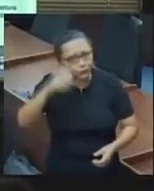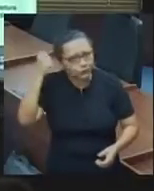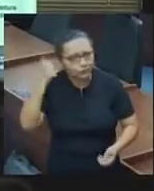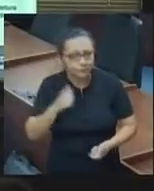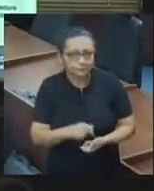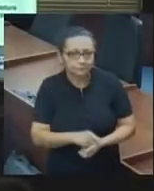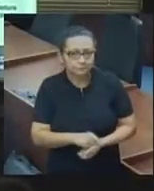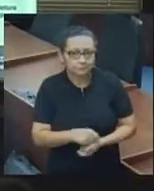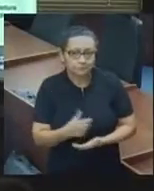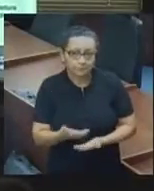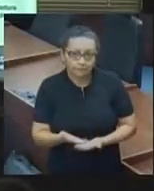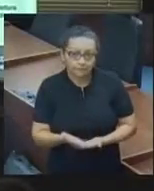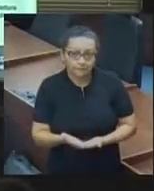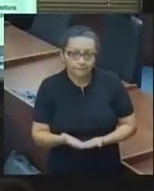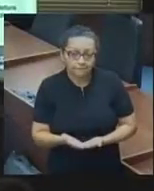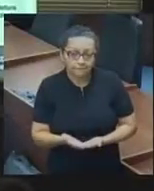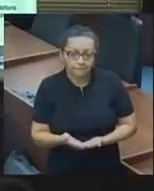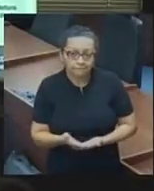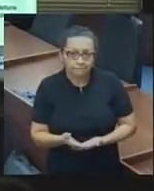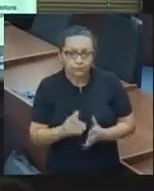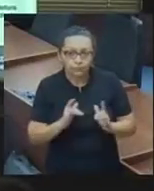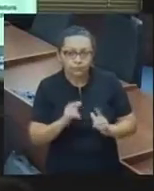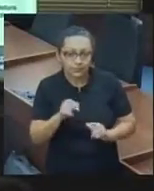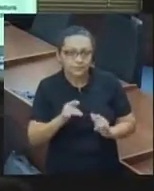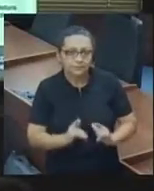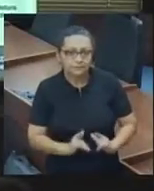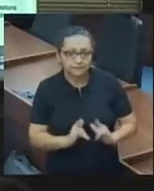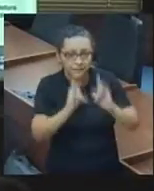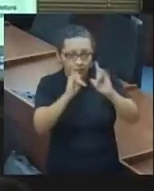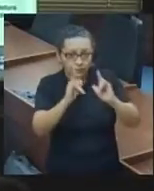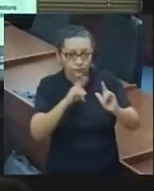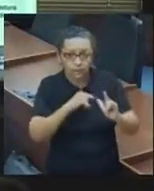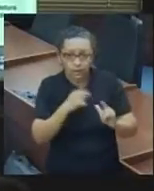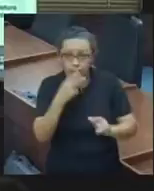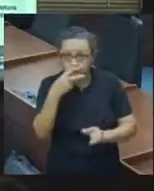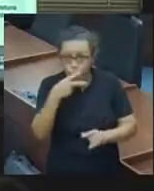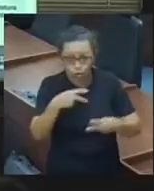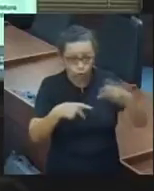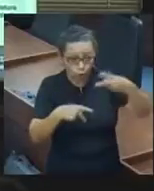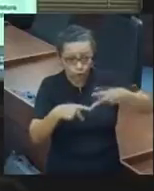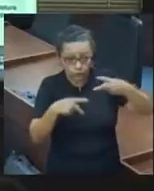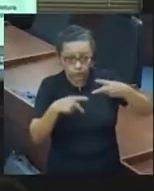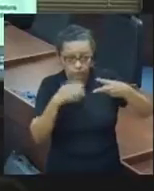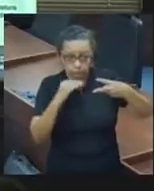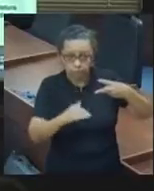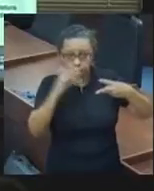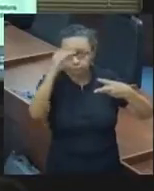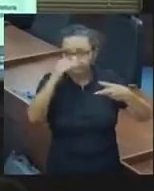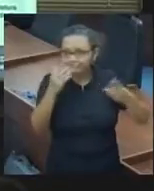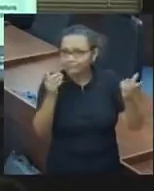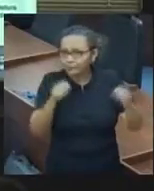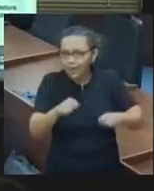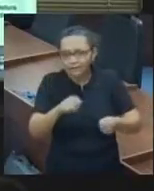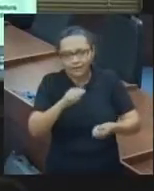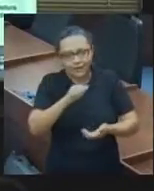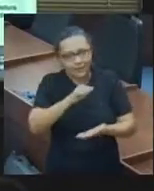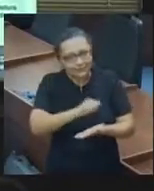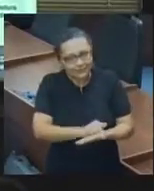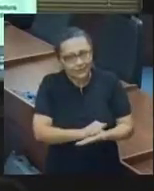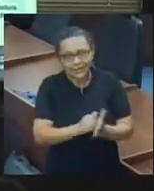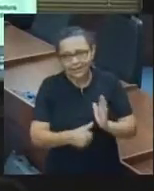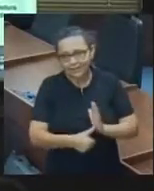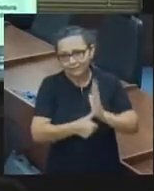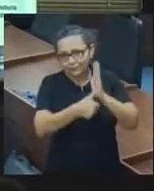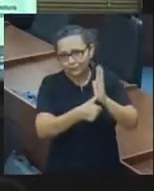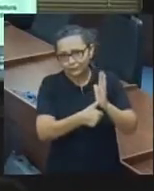e que no caso o prédio tinha dois andares e não tinha como instalar um elevador nesse prédio apesar